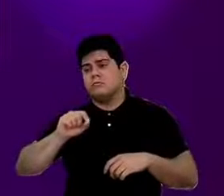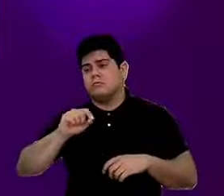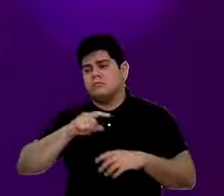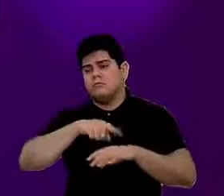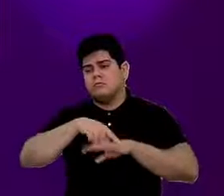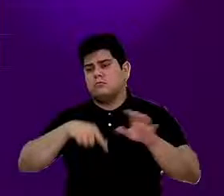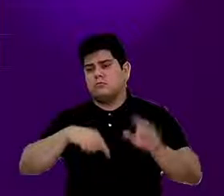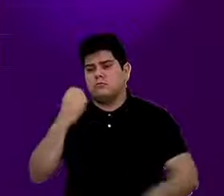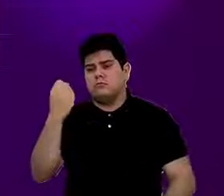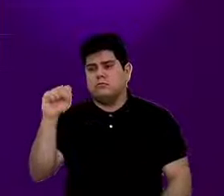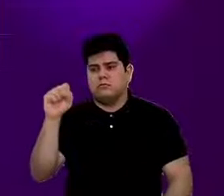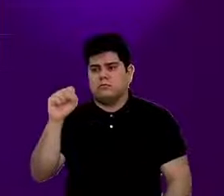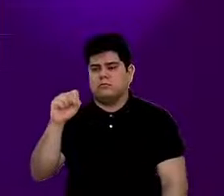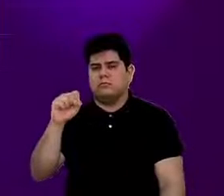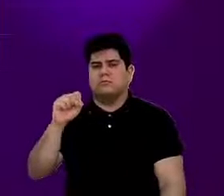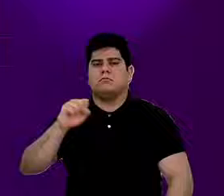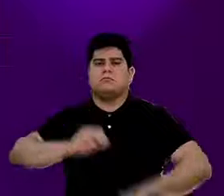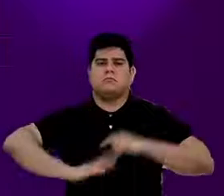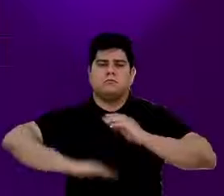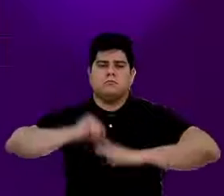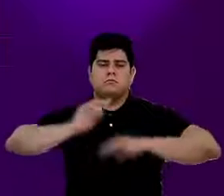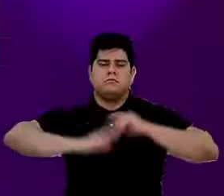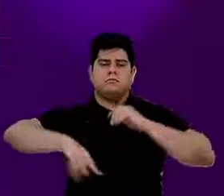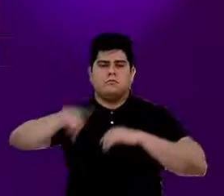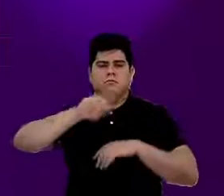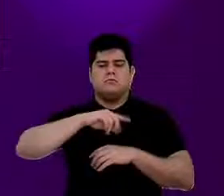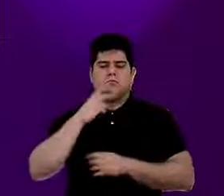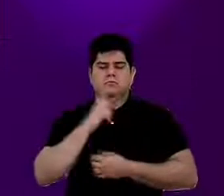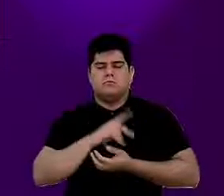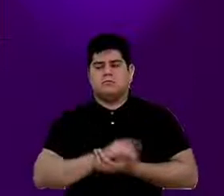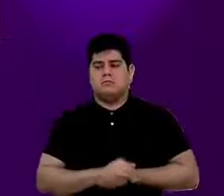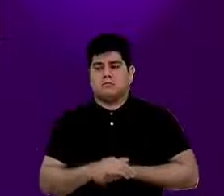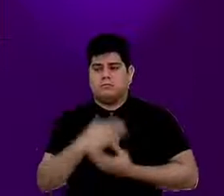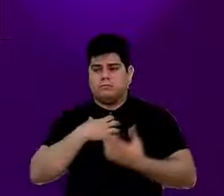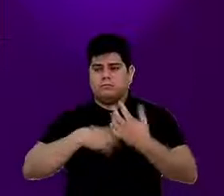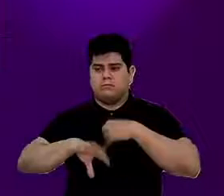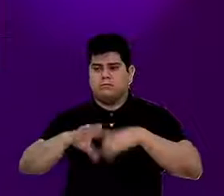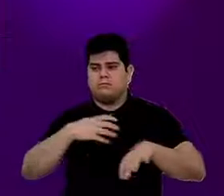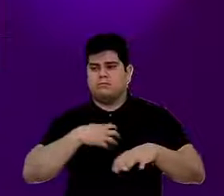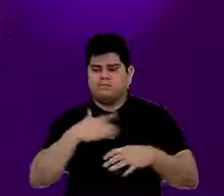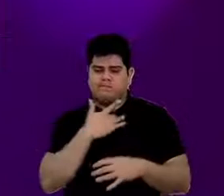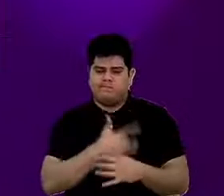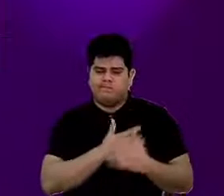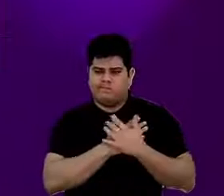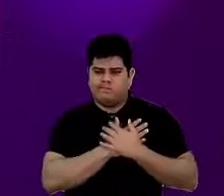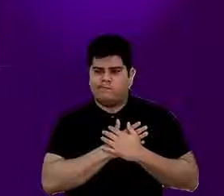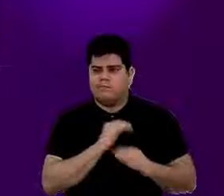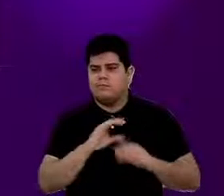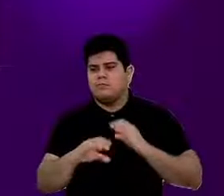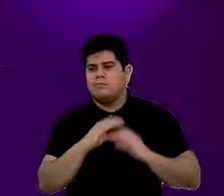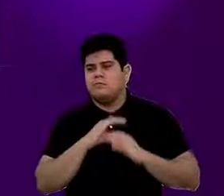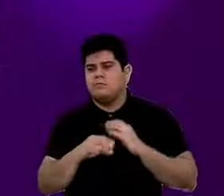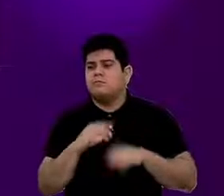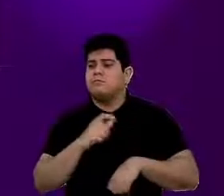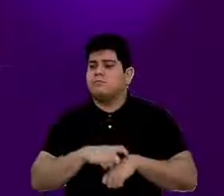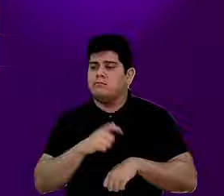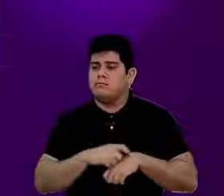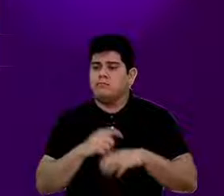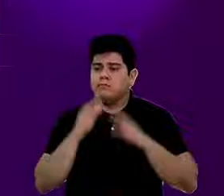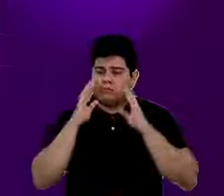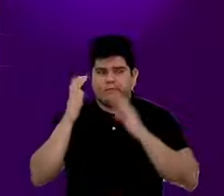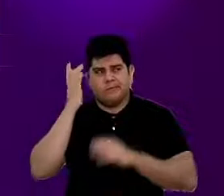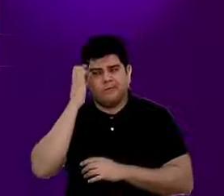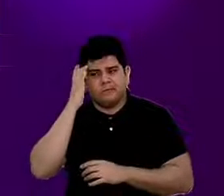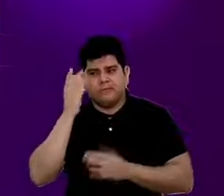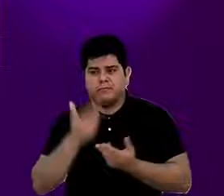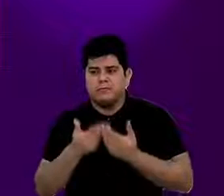8 habilidades que eles consideraram: empatia, compaixão, comunicação, tempo, discernimento,